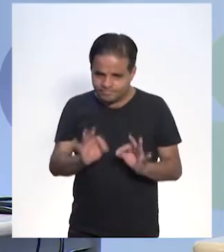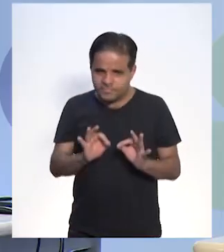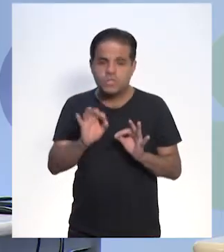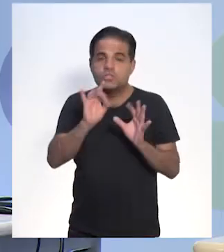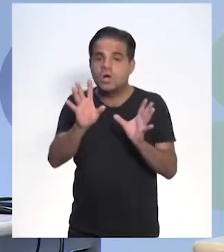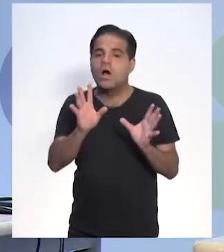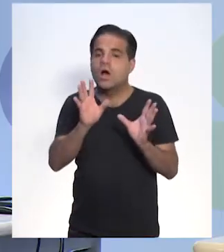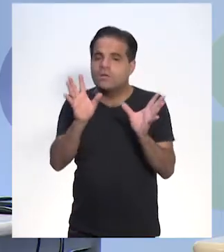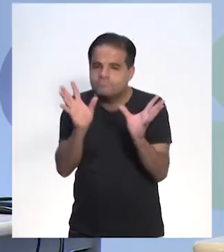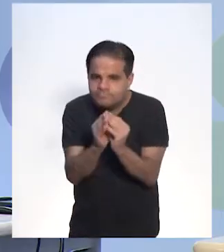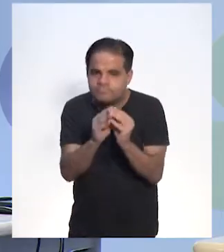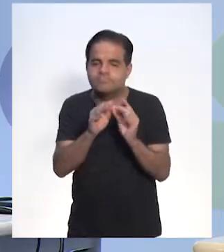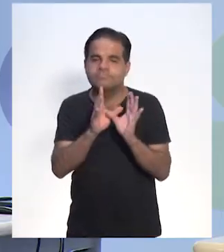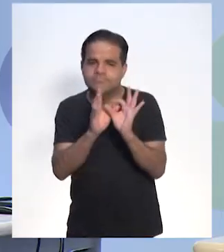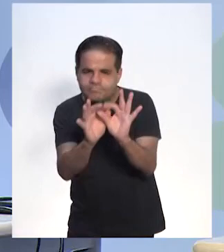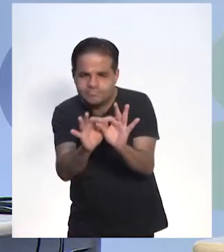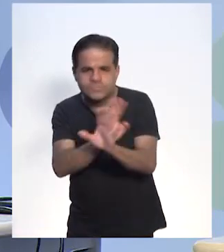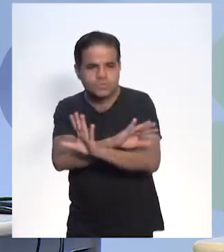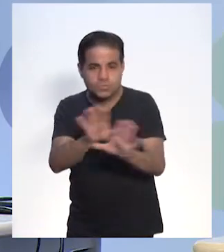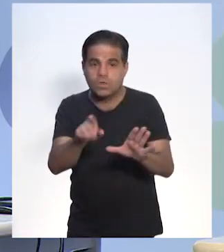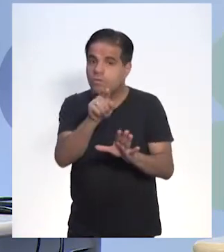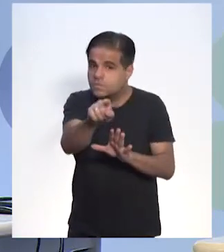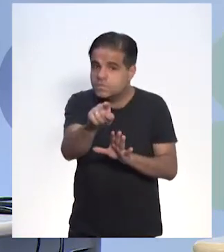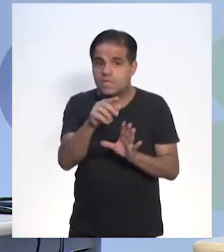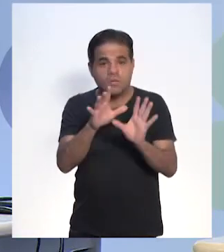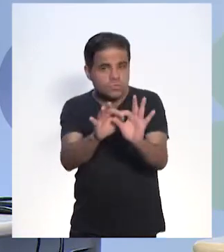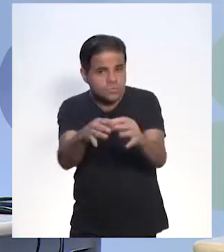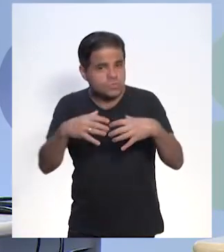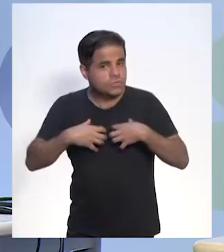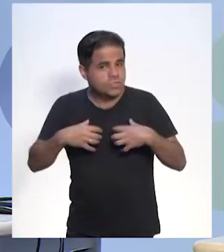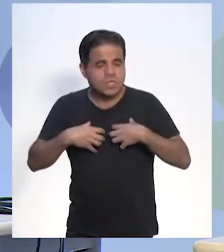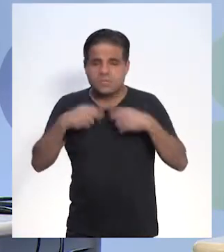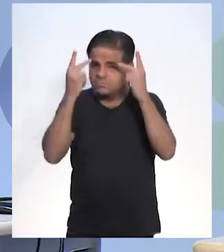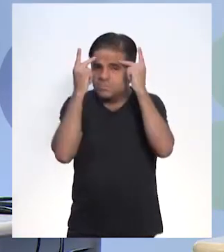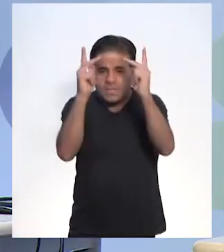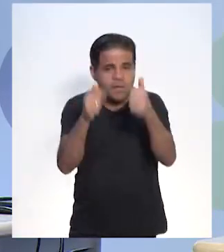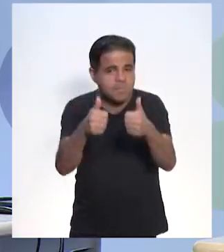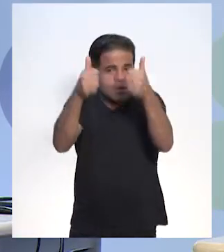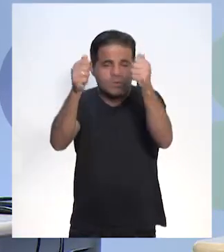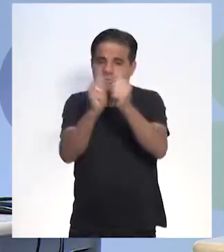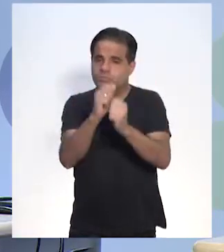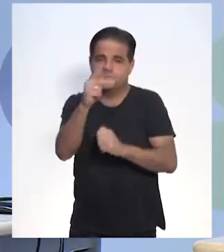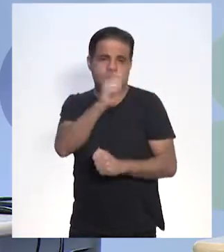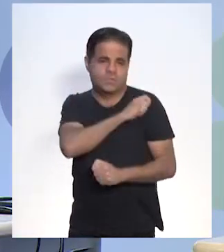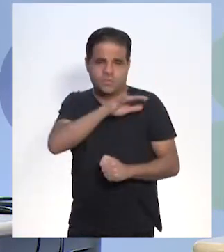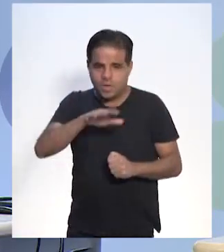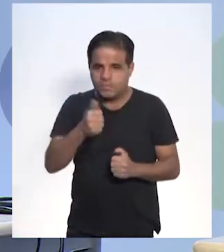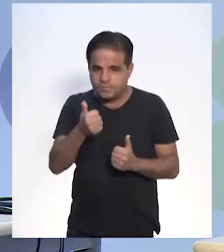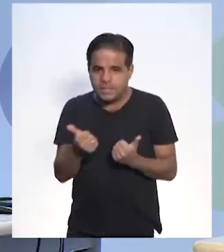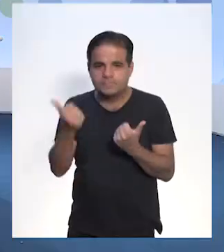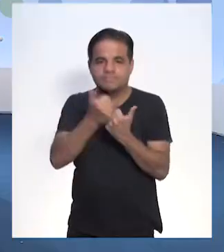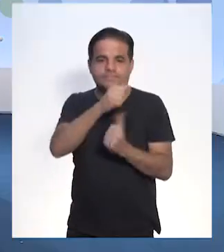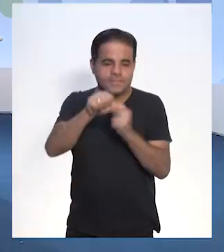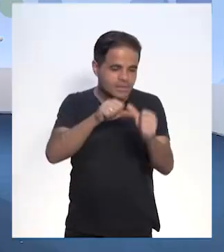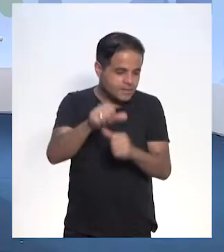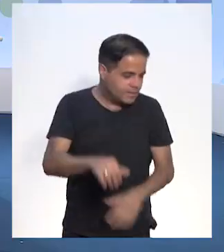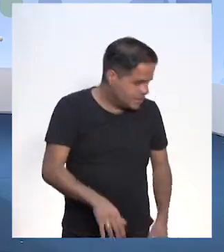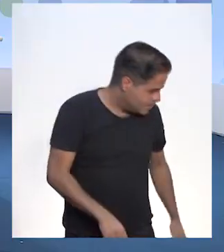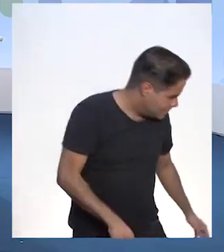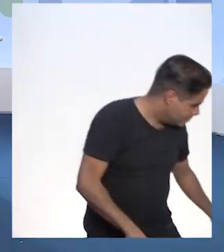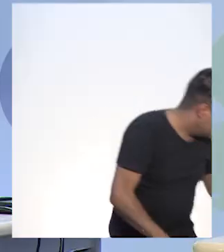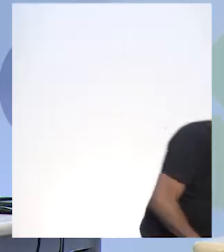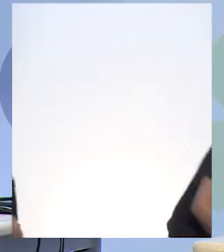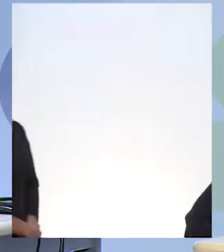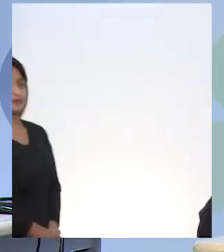ele produzia, na verdade, para um jornal. Nunca assistiu Marley e eu, Déia? Não. Nossa, é triste que o cachorrinho morria, né? E